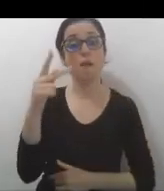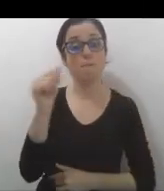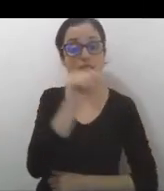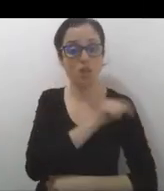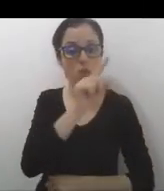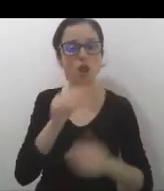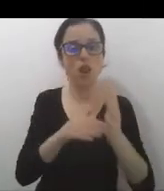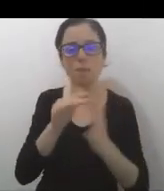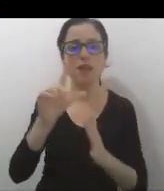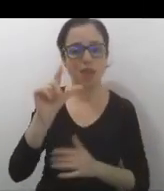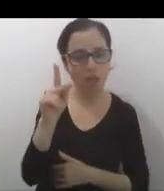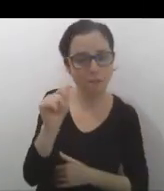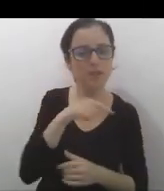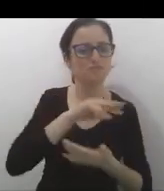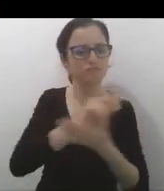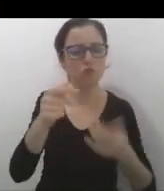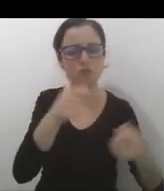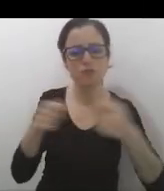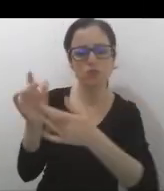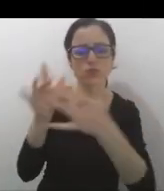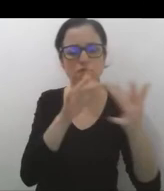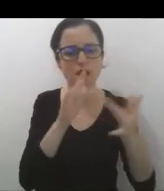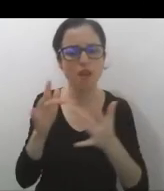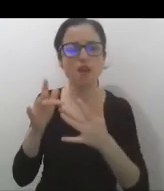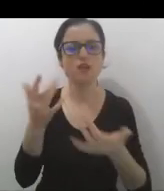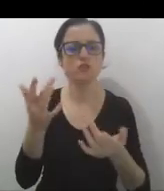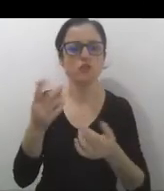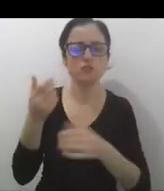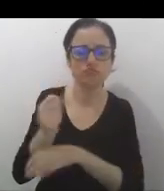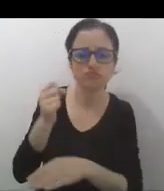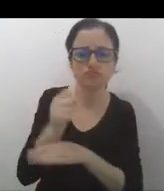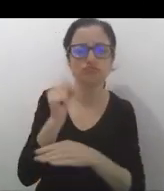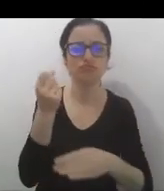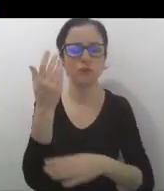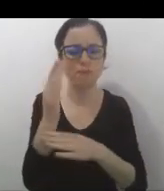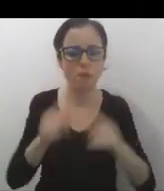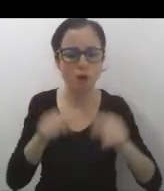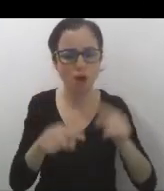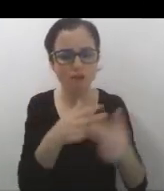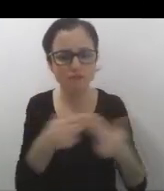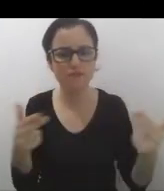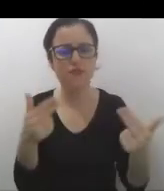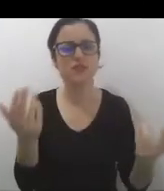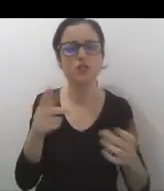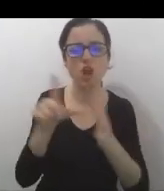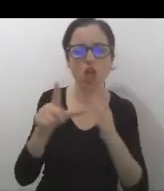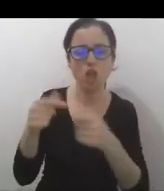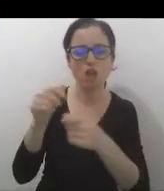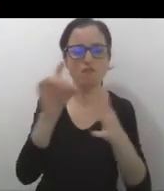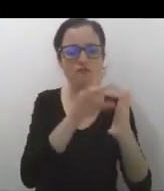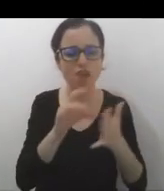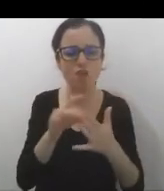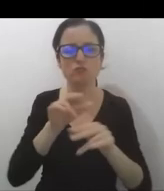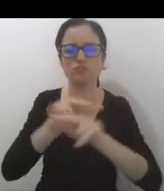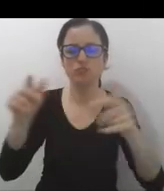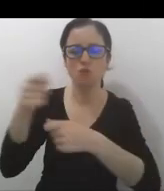de lojas de ferragem, assim, um monte de comerciantes. Onde é que eu fui pesquisar? Fui pesquisar na Alemanha, fui pesquisar na Lapa, entendeu? Eu